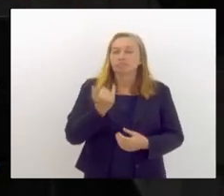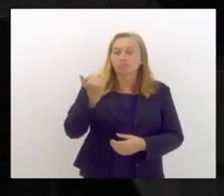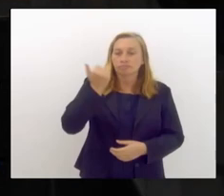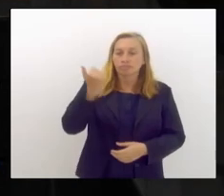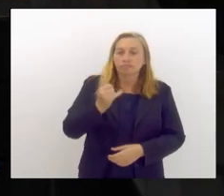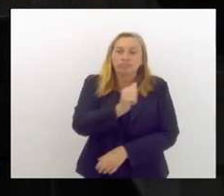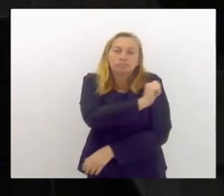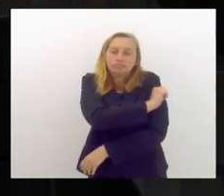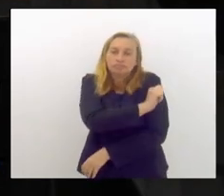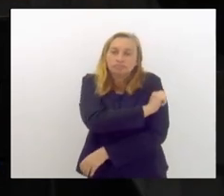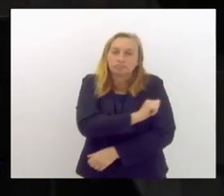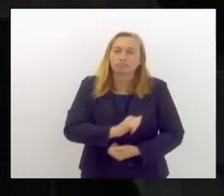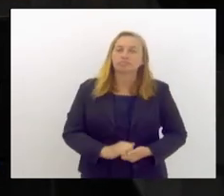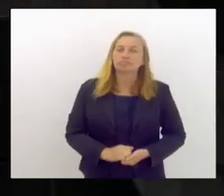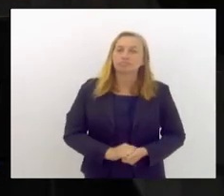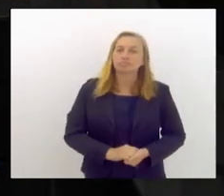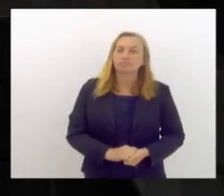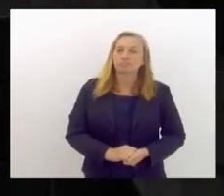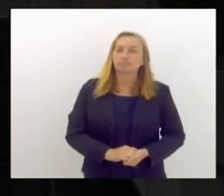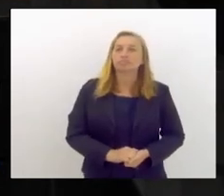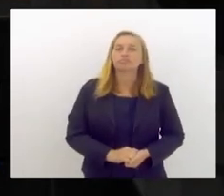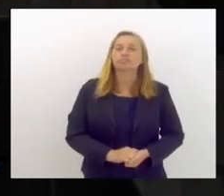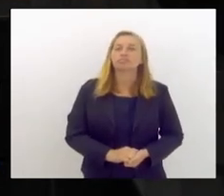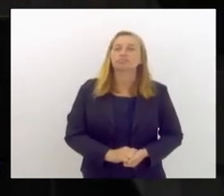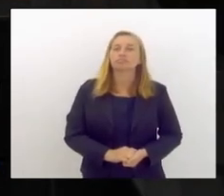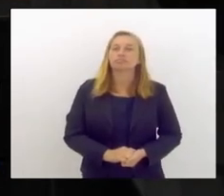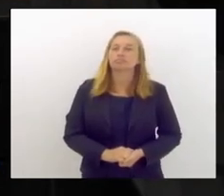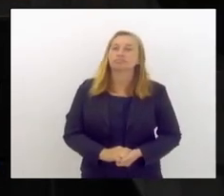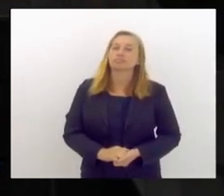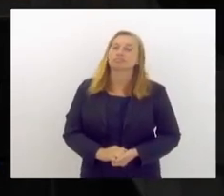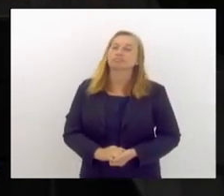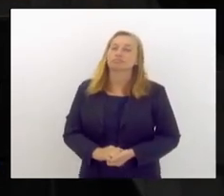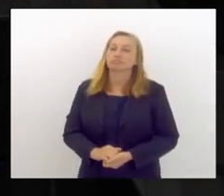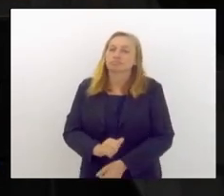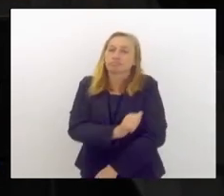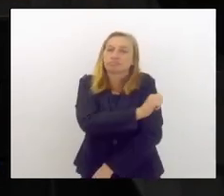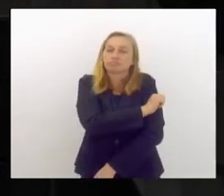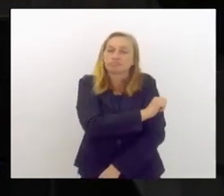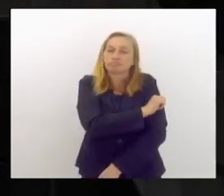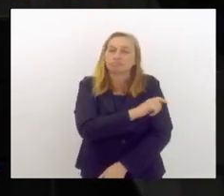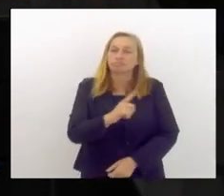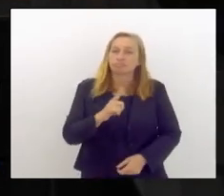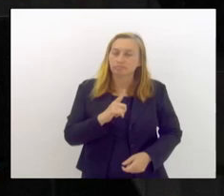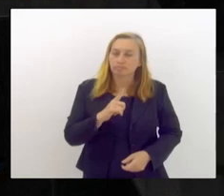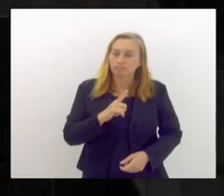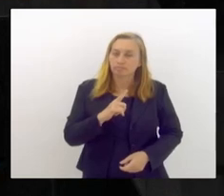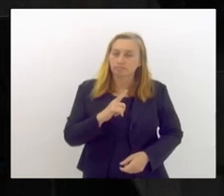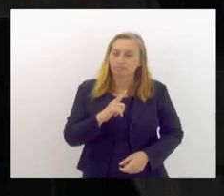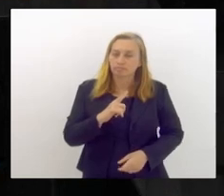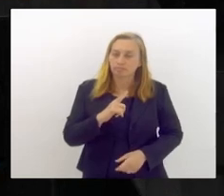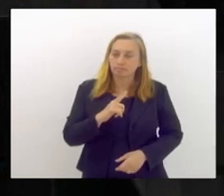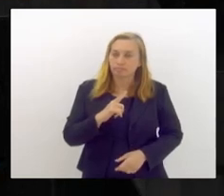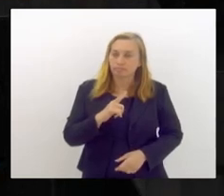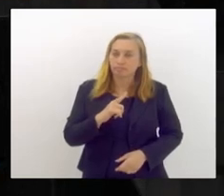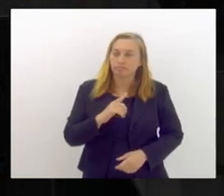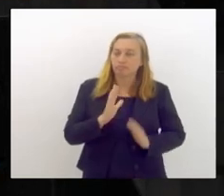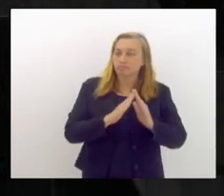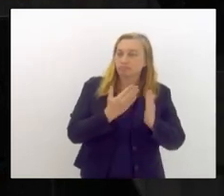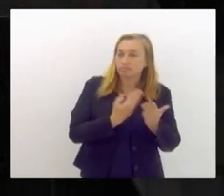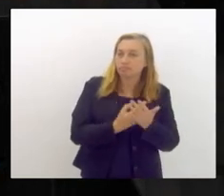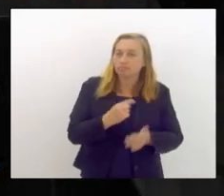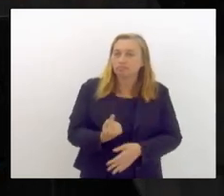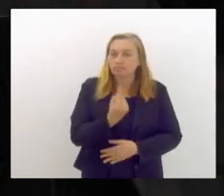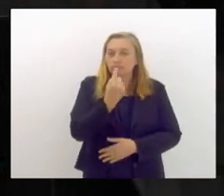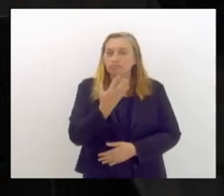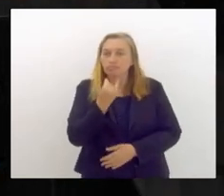nossos alunos. Muitos desses alunos têm na merenda a sua única refeição diária. E o Estado